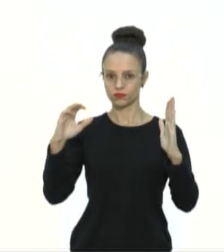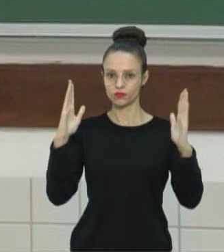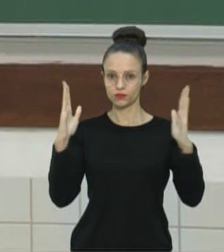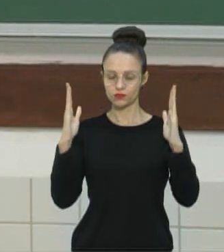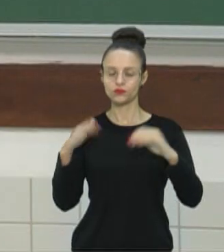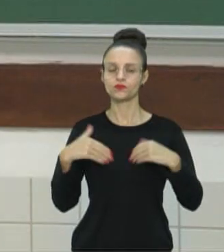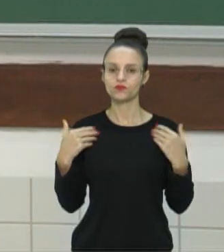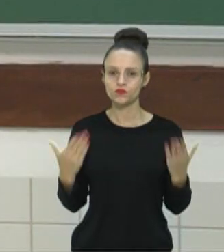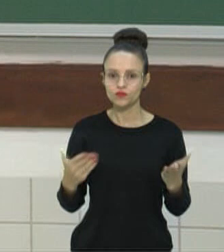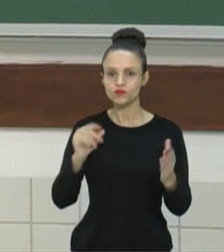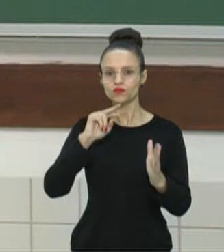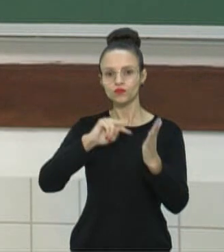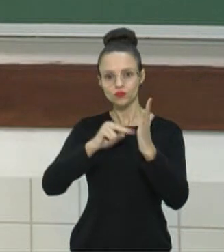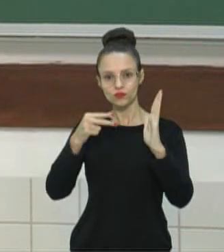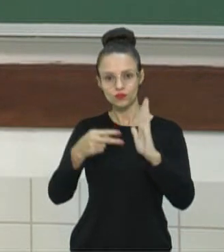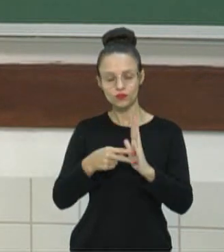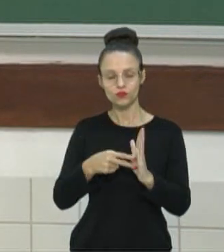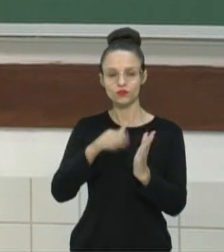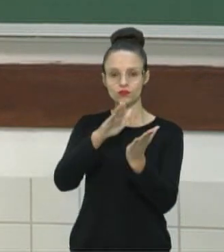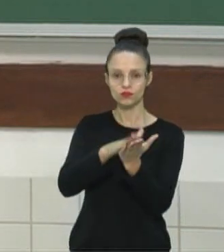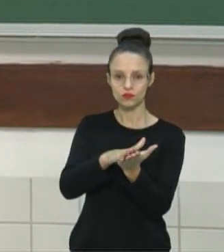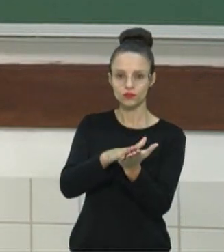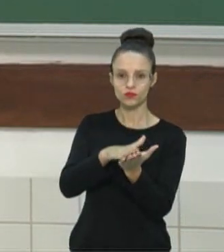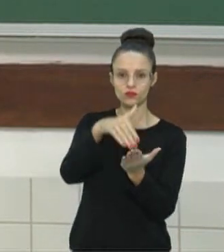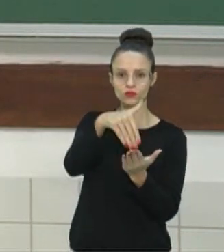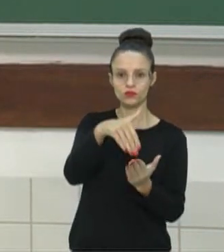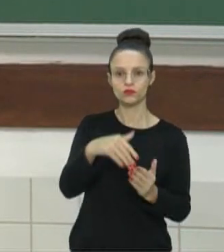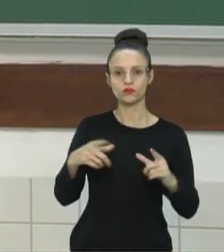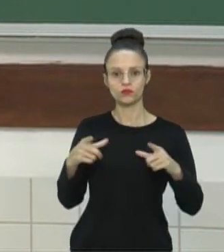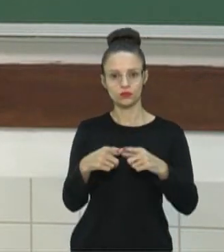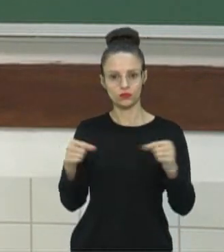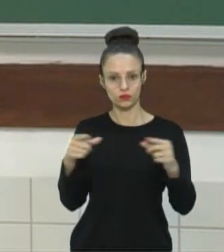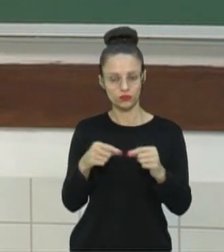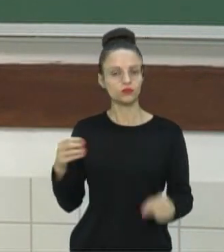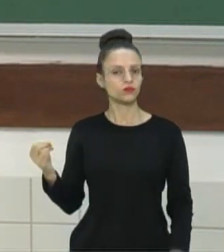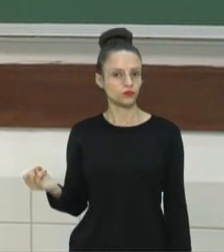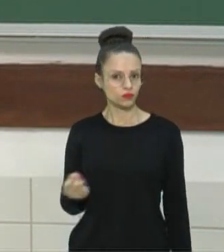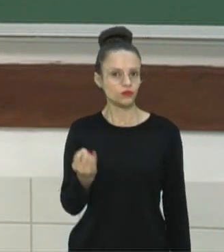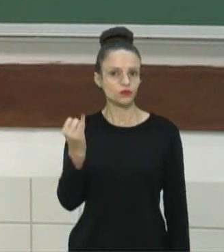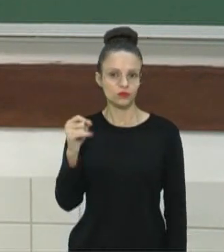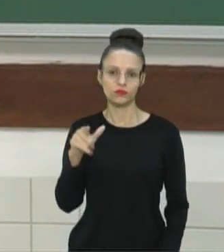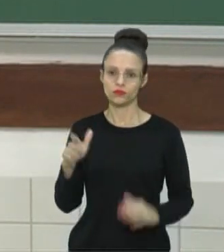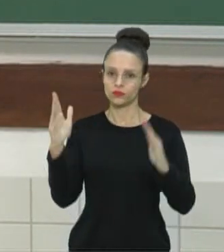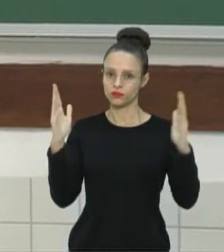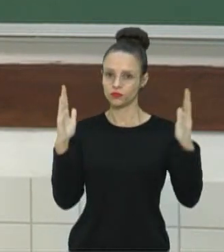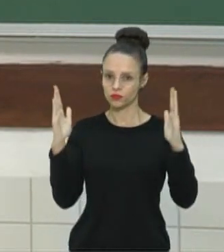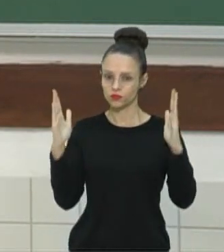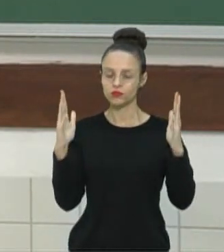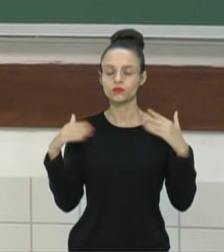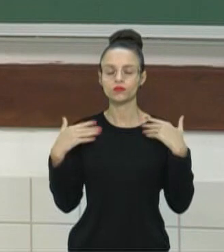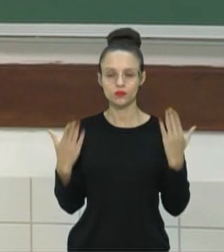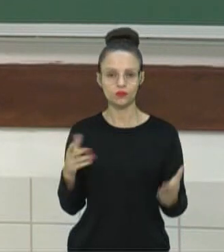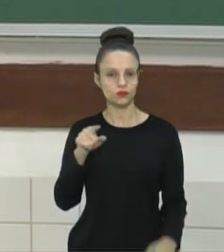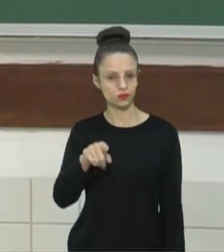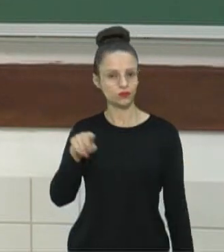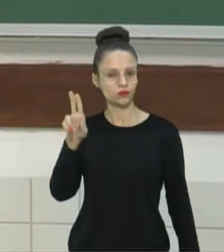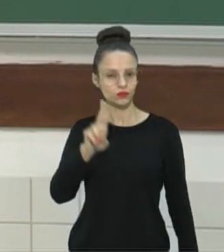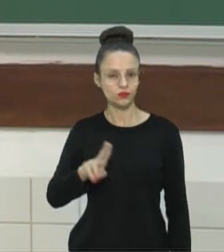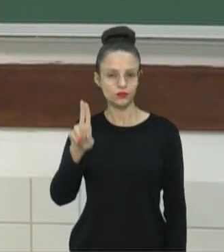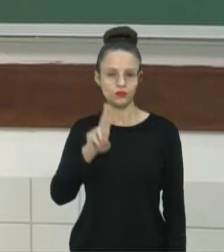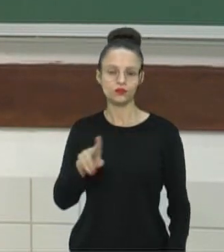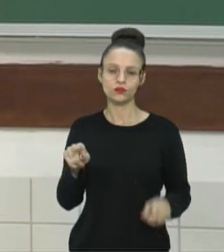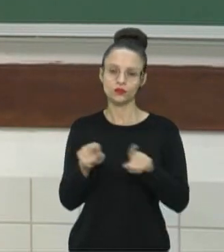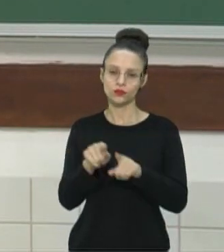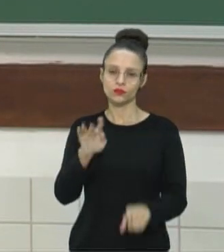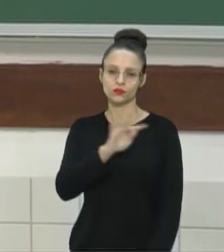Ou seja, as estampas japonesas são muito importantes nessa época e eles utilizaram